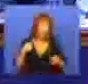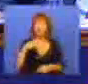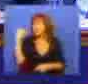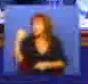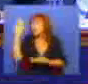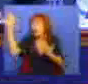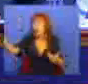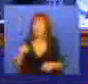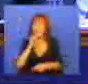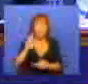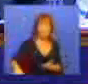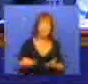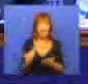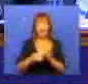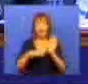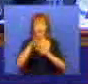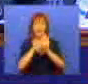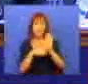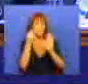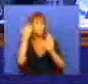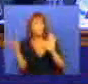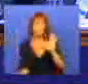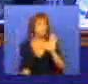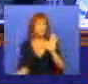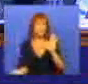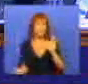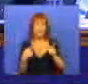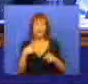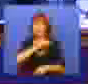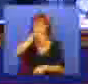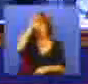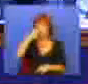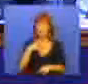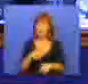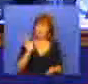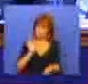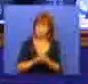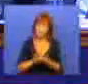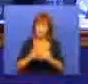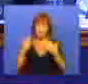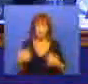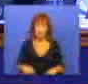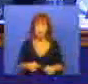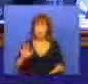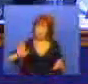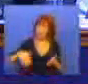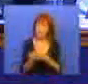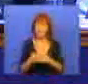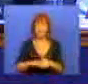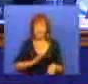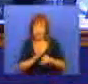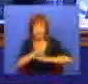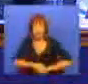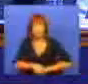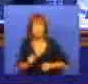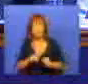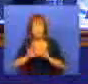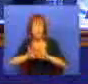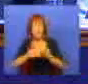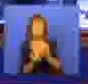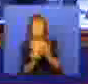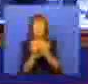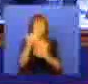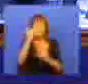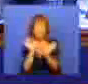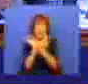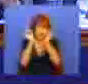um jovem se pode candidatar ao programa? É que o senhor Ministro fez publicar que as candidaturas eram através de um tal portal de